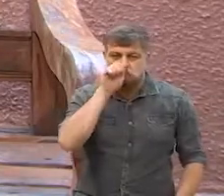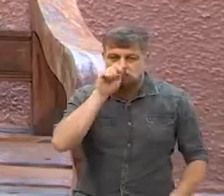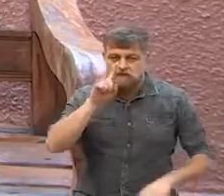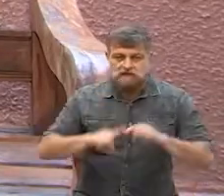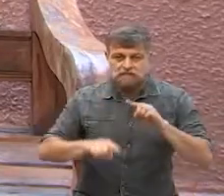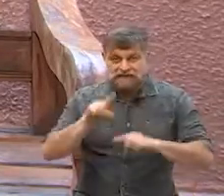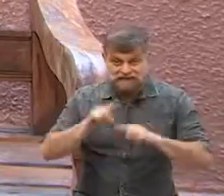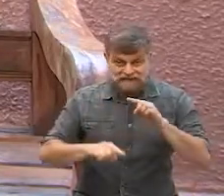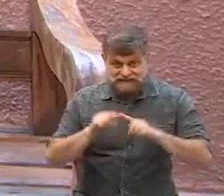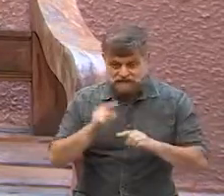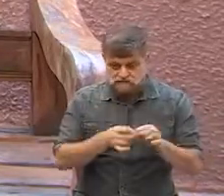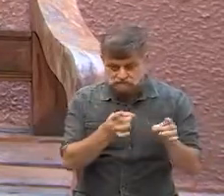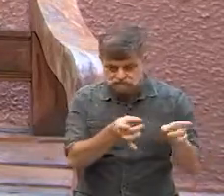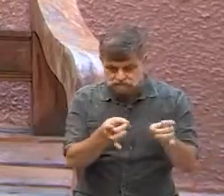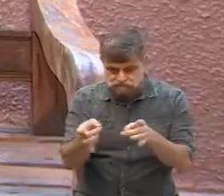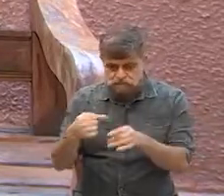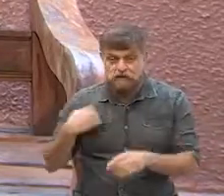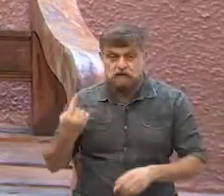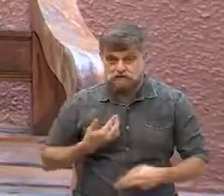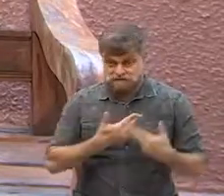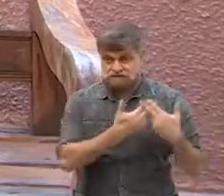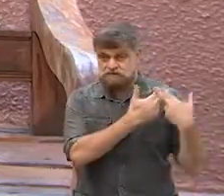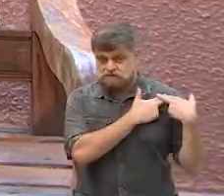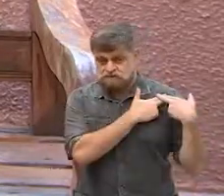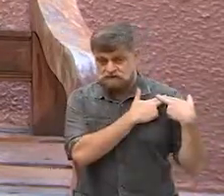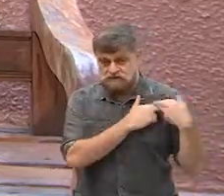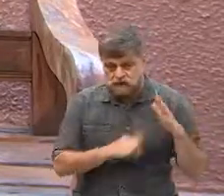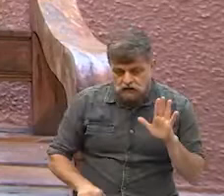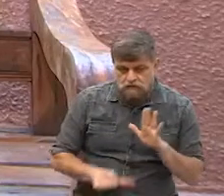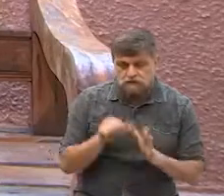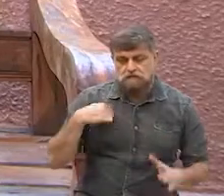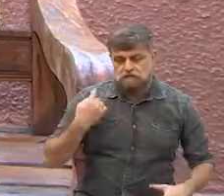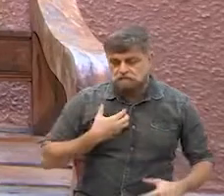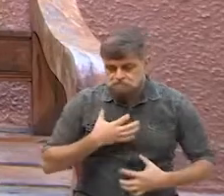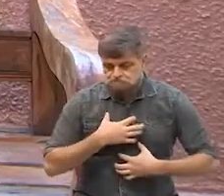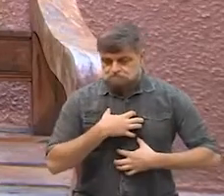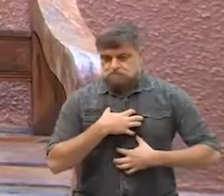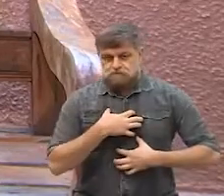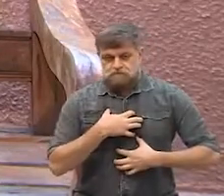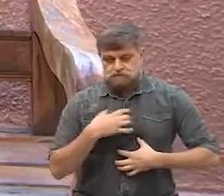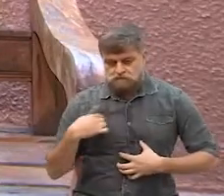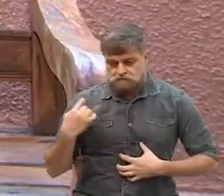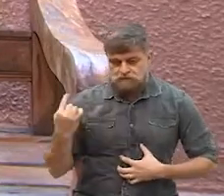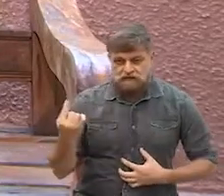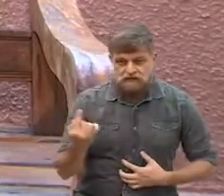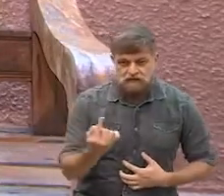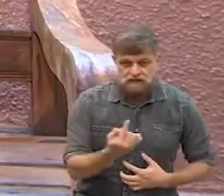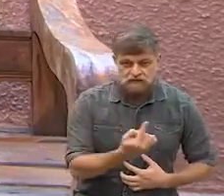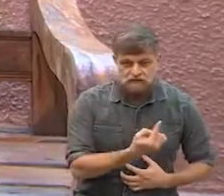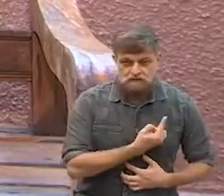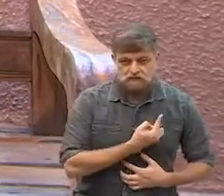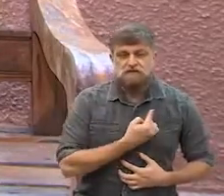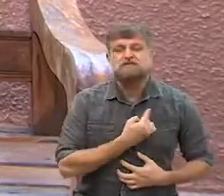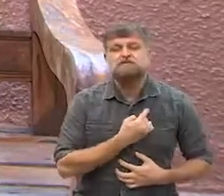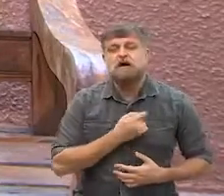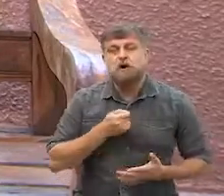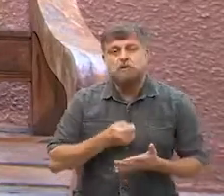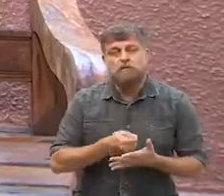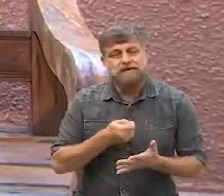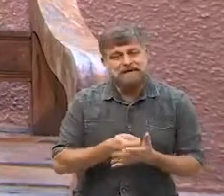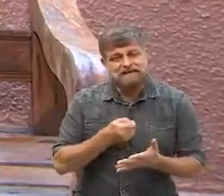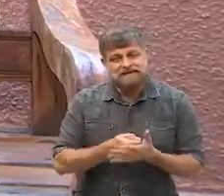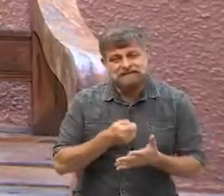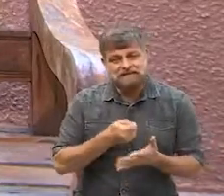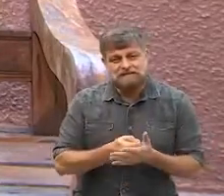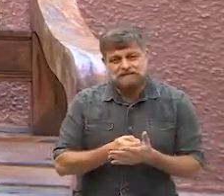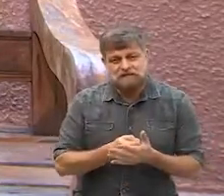resíduos. Então, eu acho que o primeiro, o que nos move são o nosso dever com